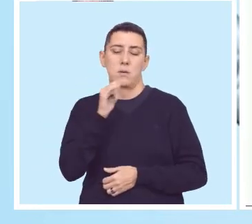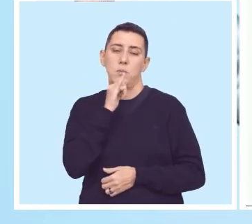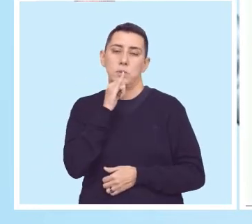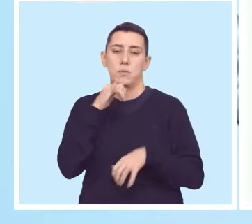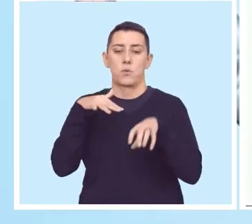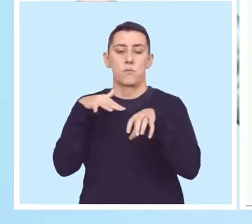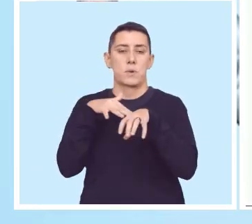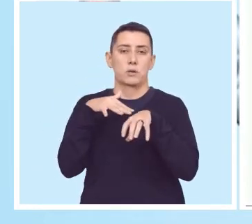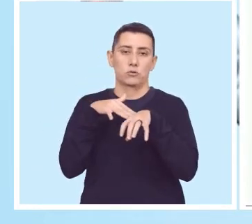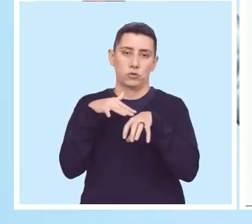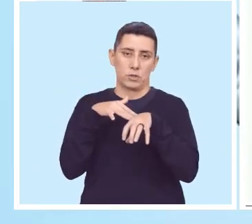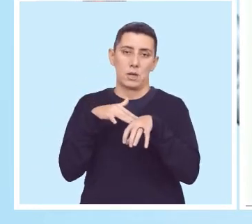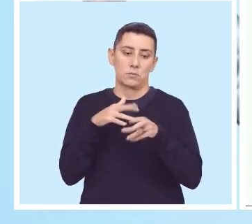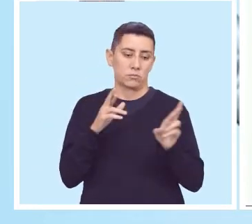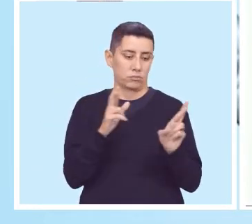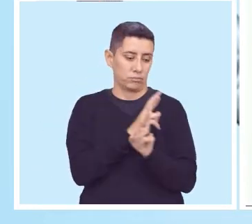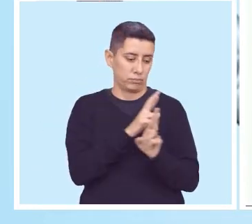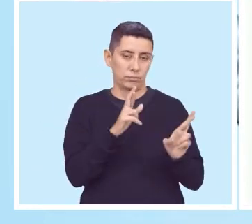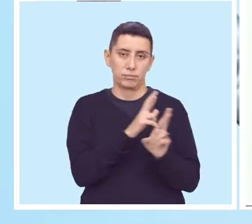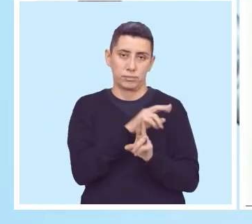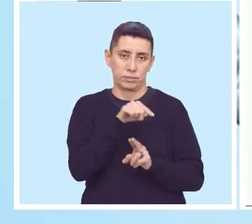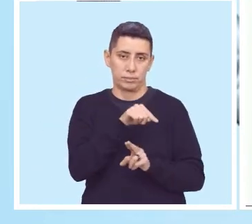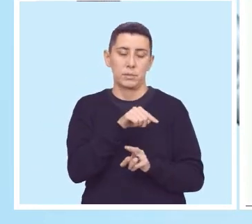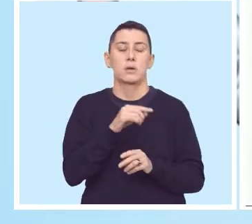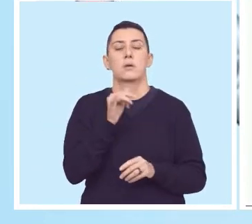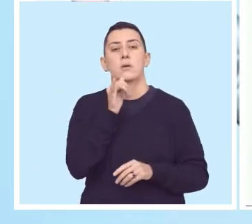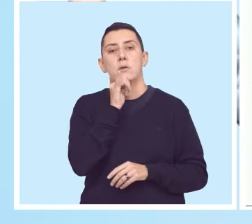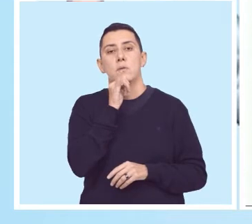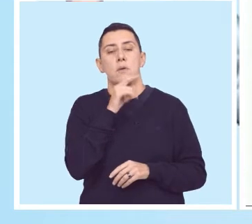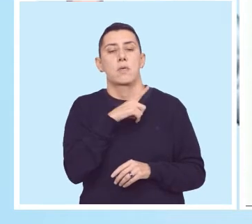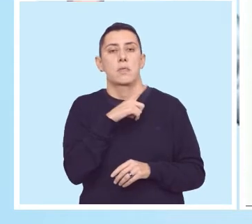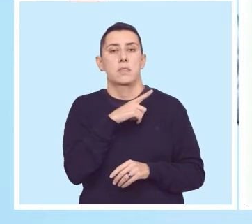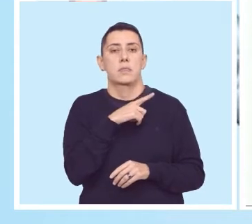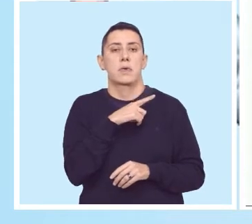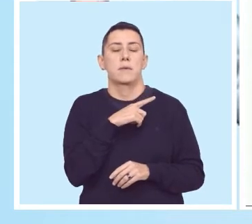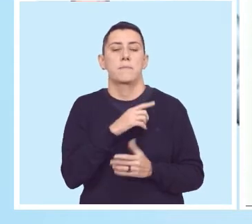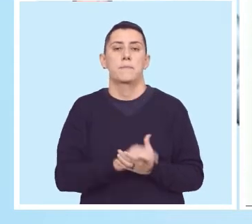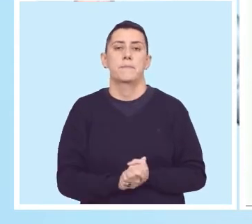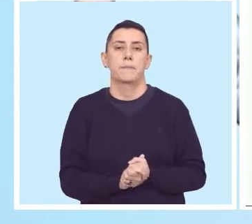dados não relacional, onde a gente consegue